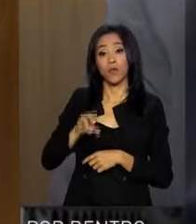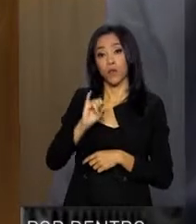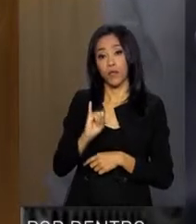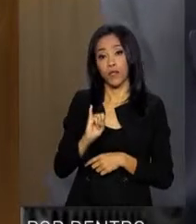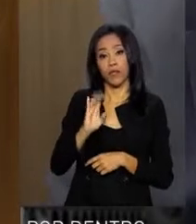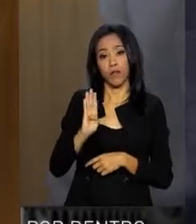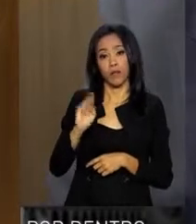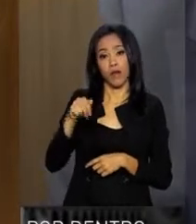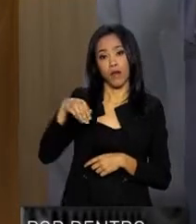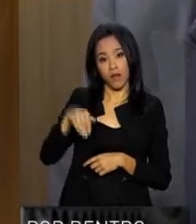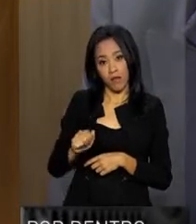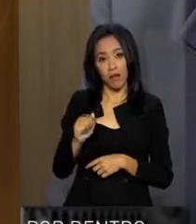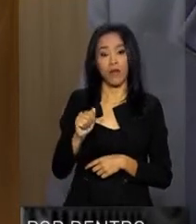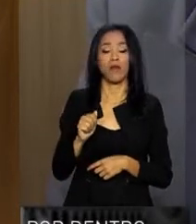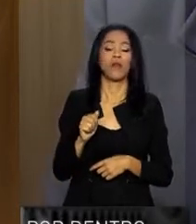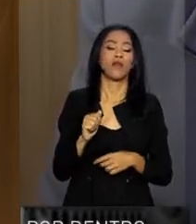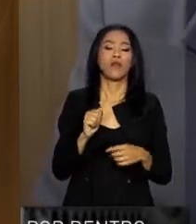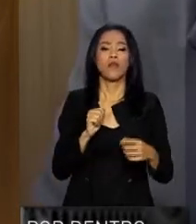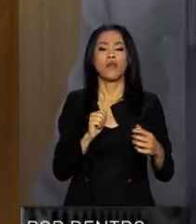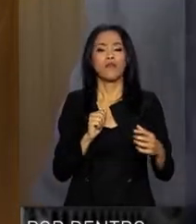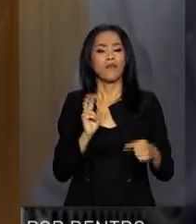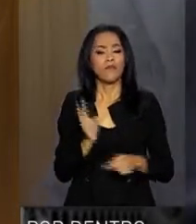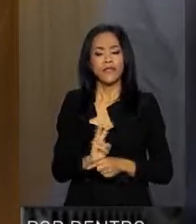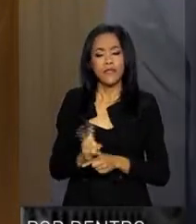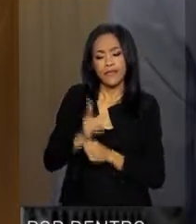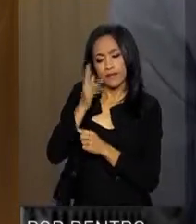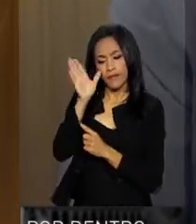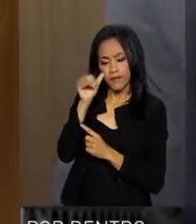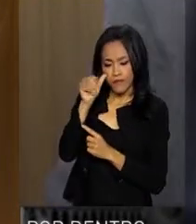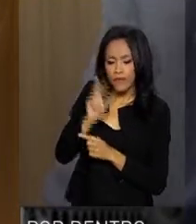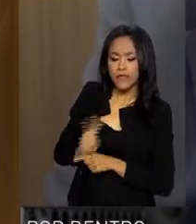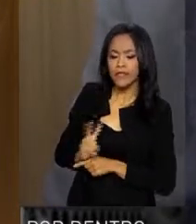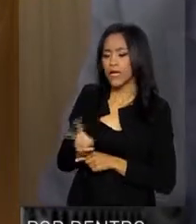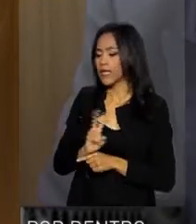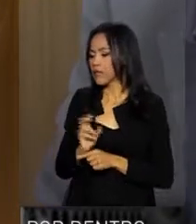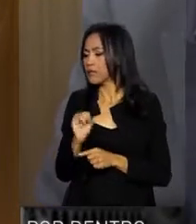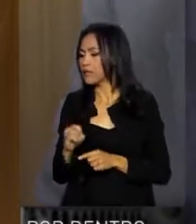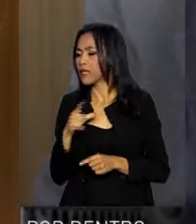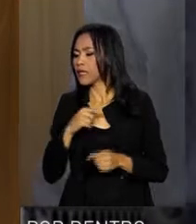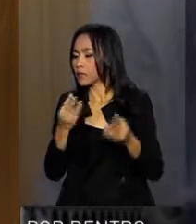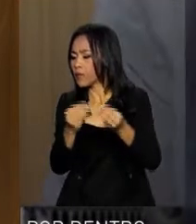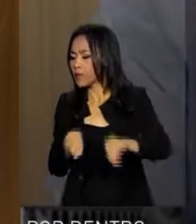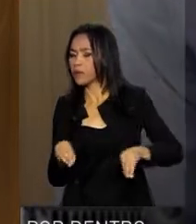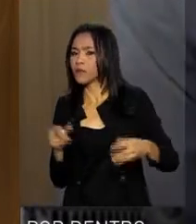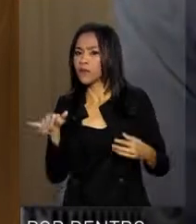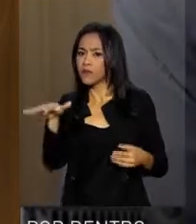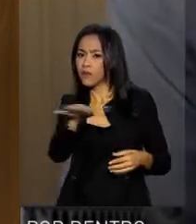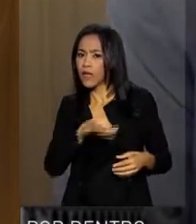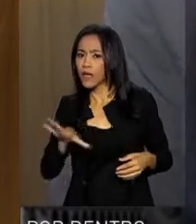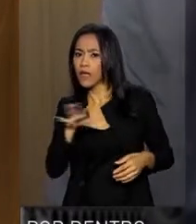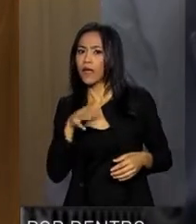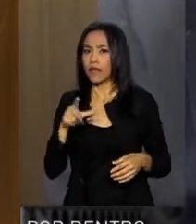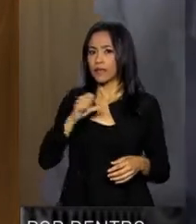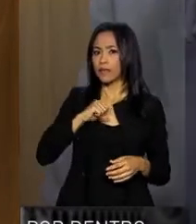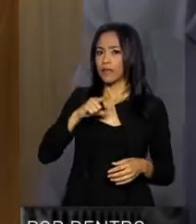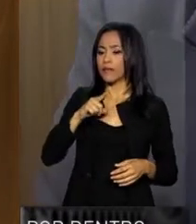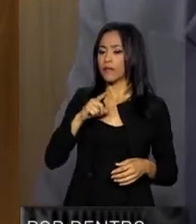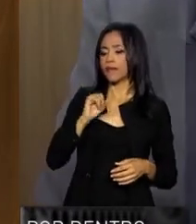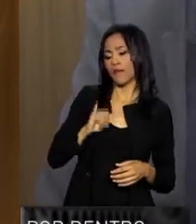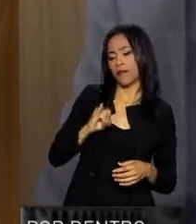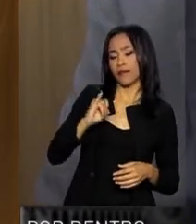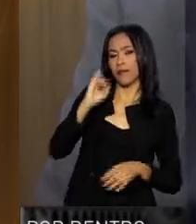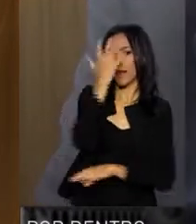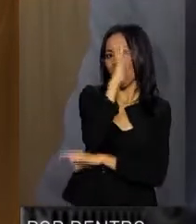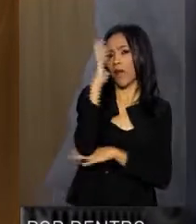é é verificar se está havendo agressões está havendo um desmatamento ilegal se está vindo